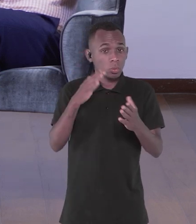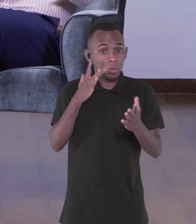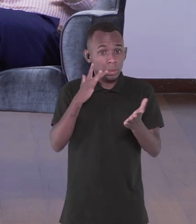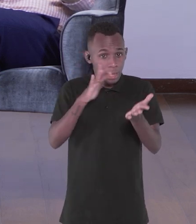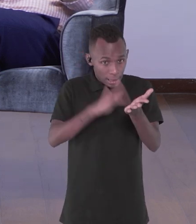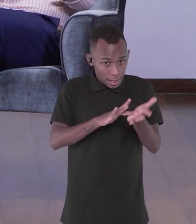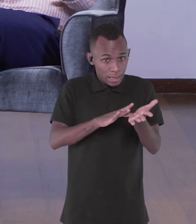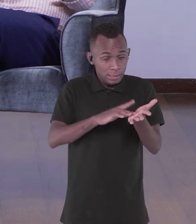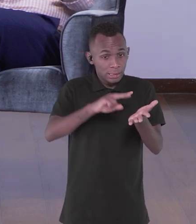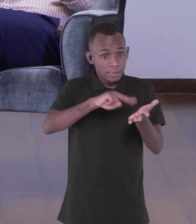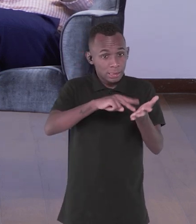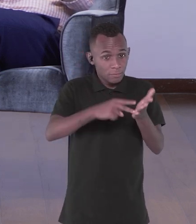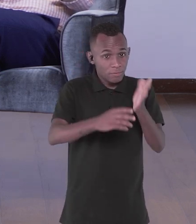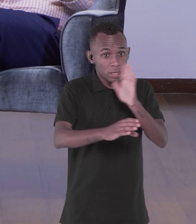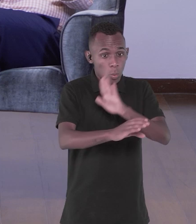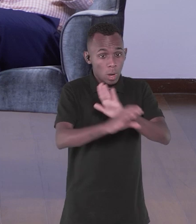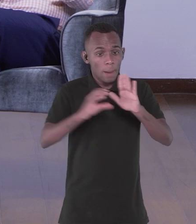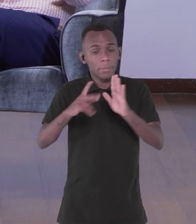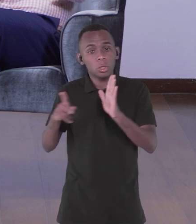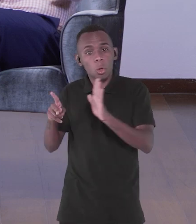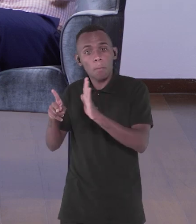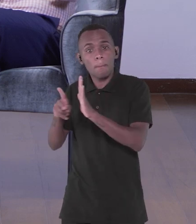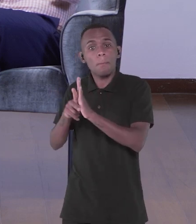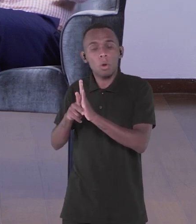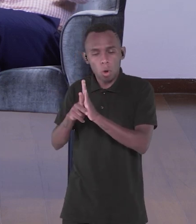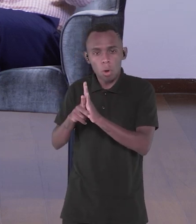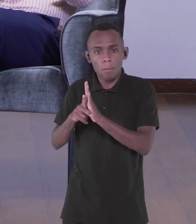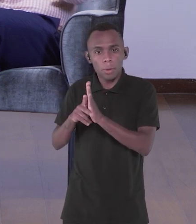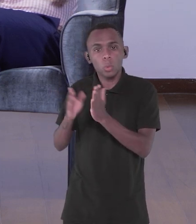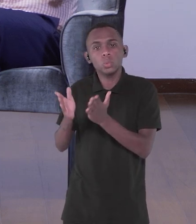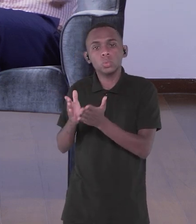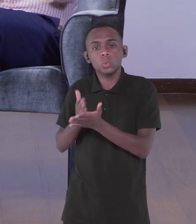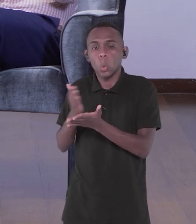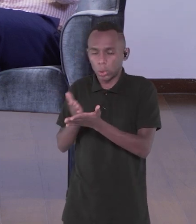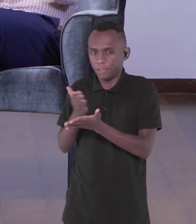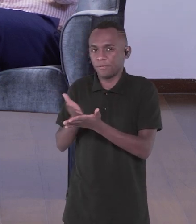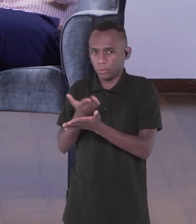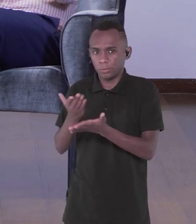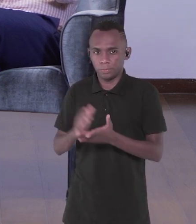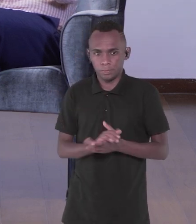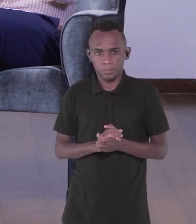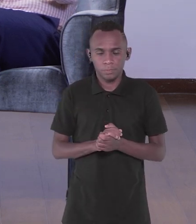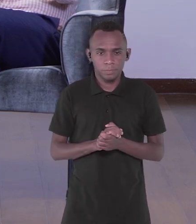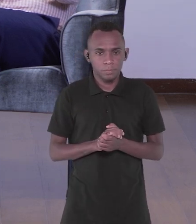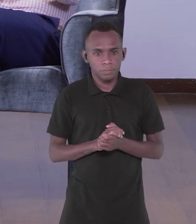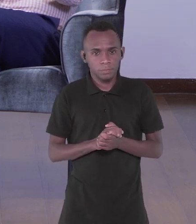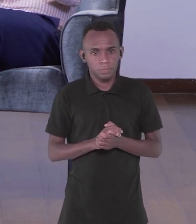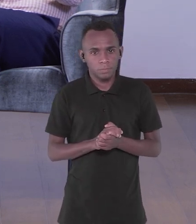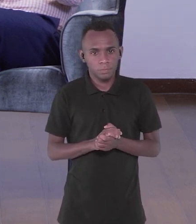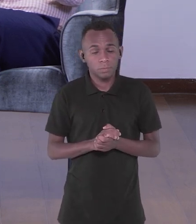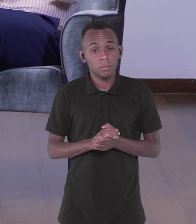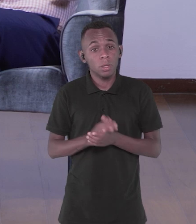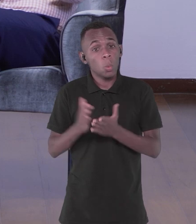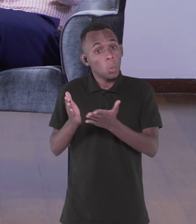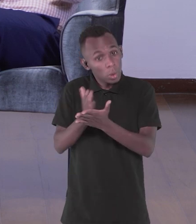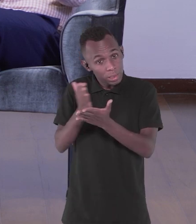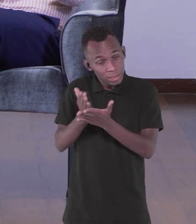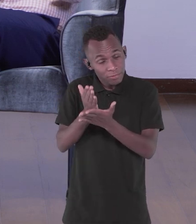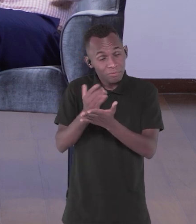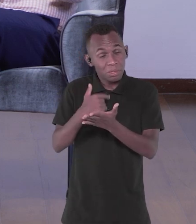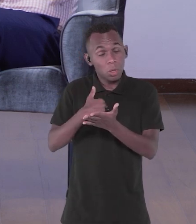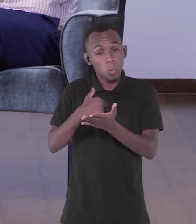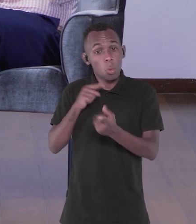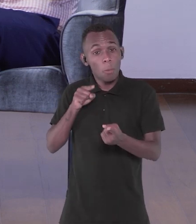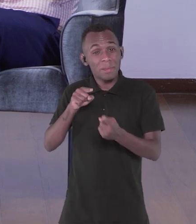um capítulo inteiro, cada um deles é um capítulo inteiro no livro. E é um livro que eu tento